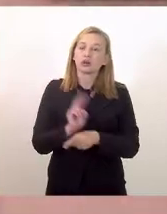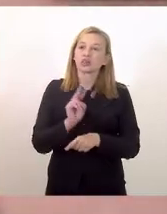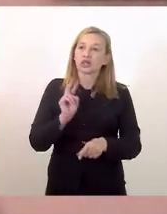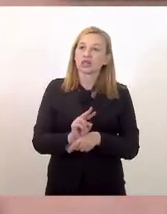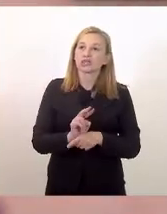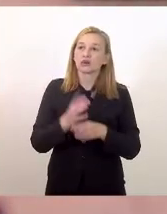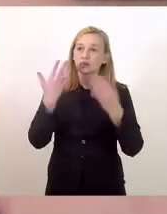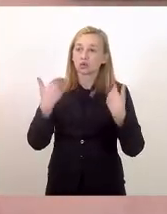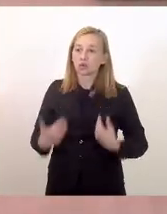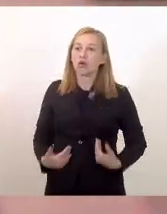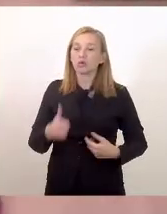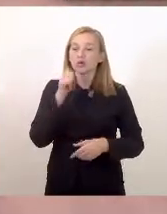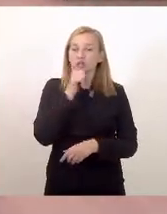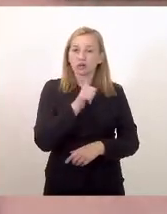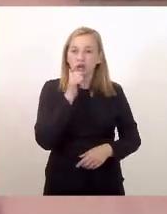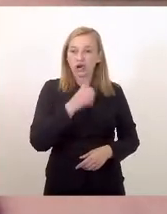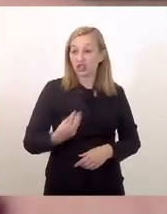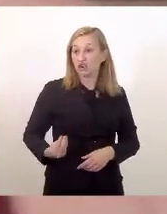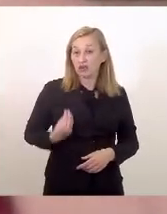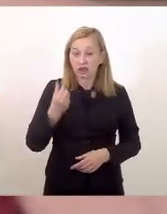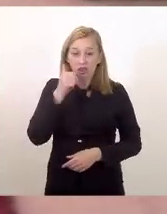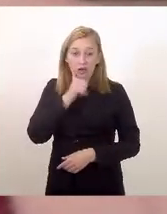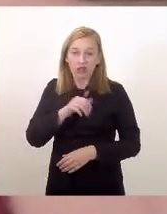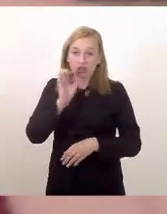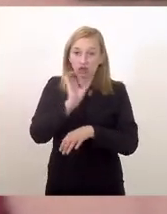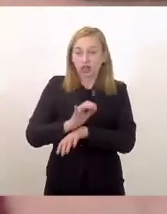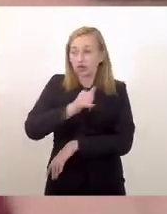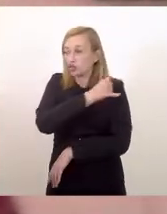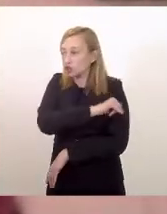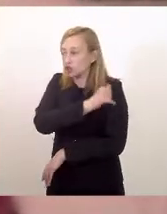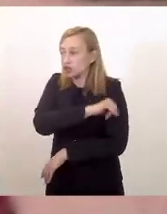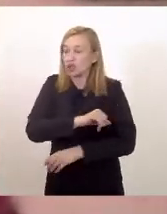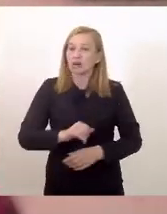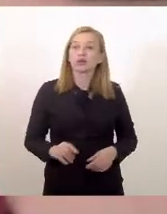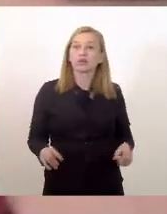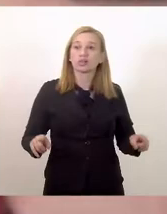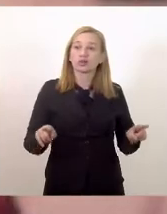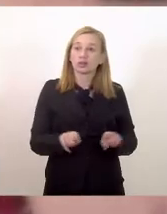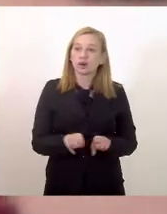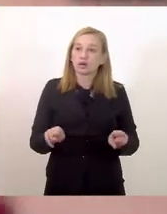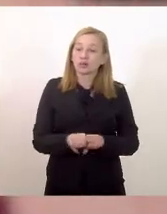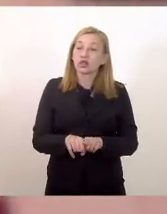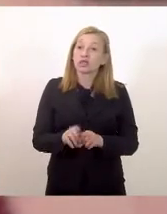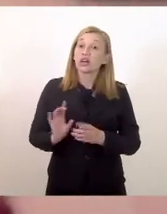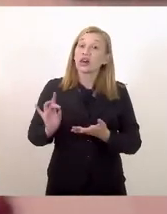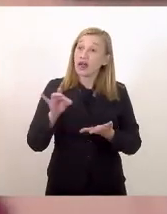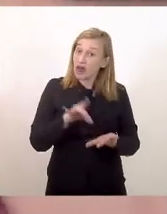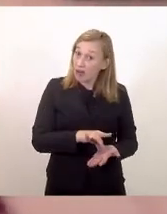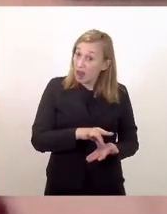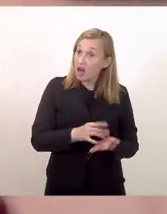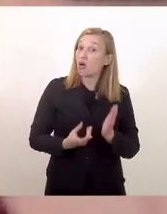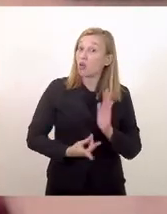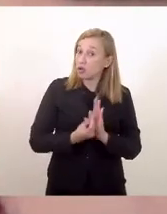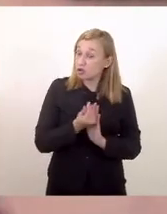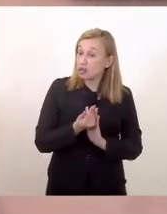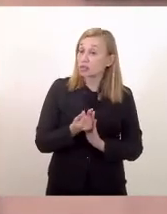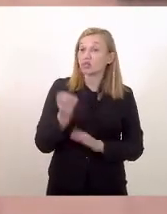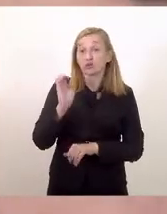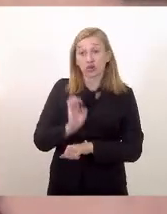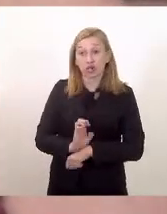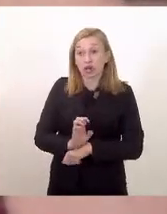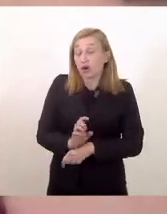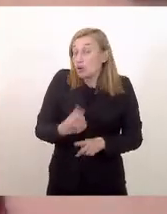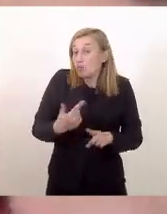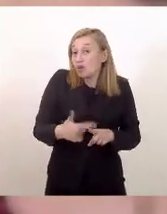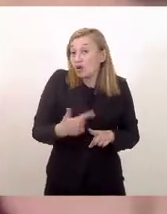da vida dessas mulheres, das mulheres do Estado do Rio de Janeiro, mas que seja real o orçamento do Estado. Porque